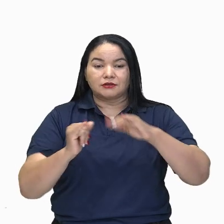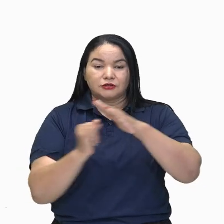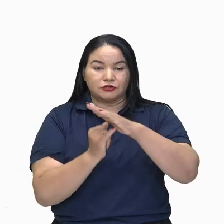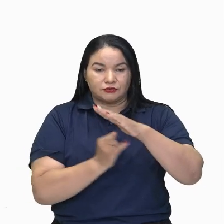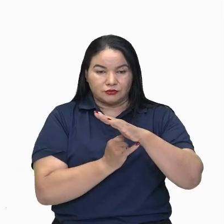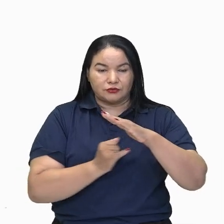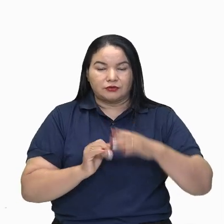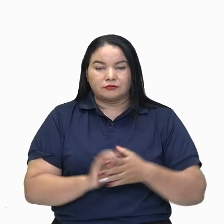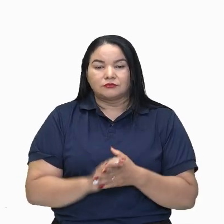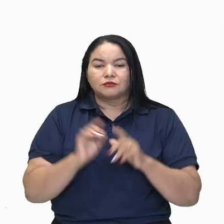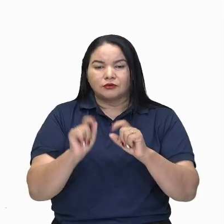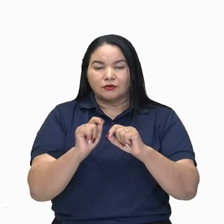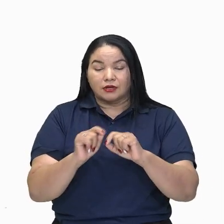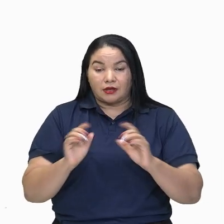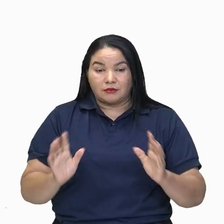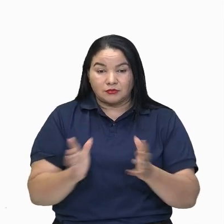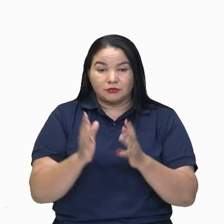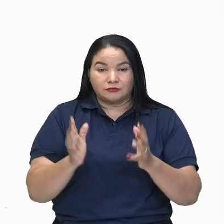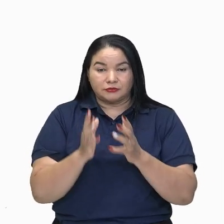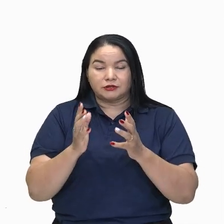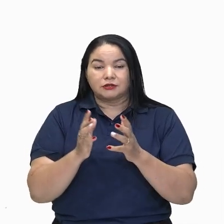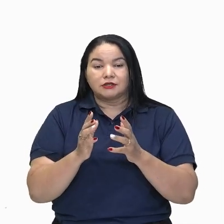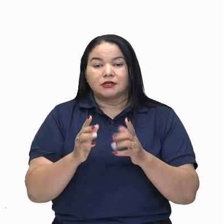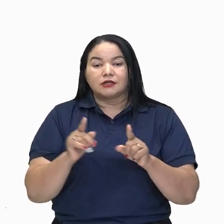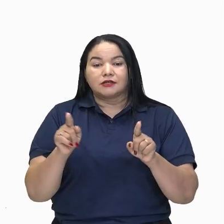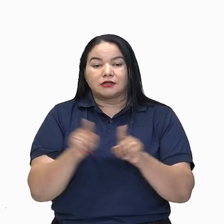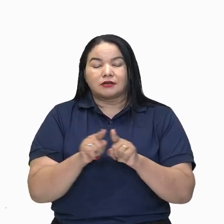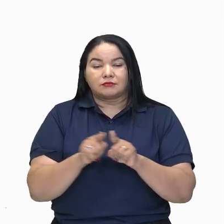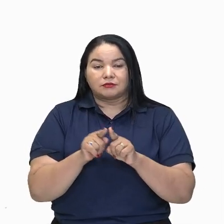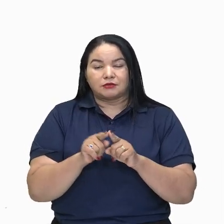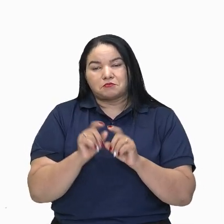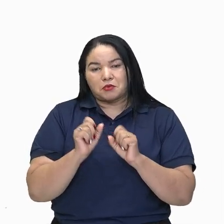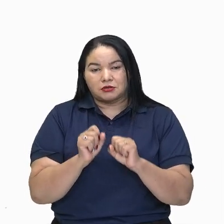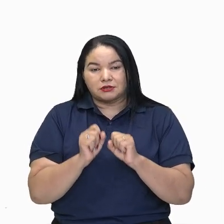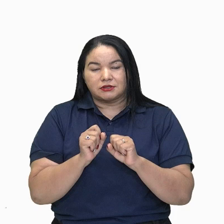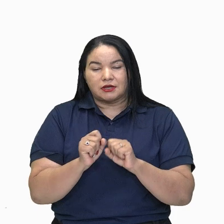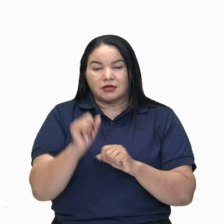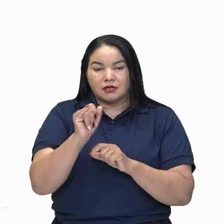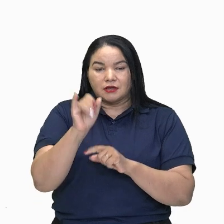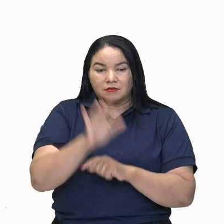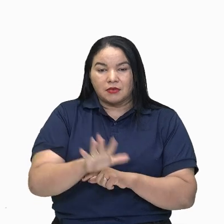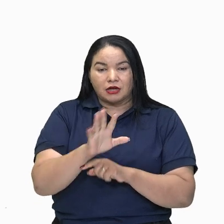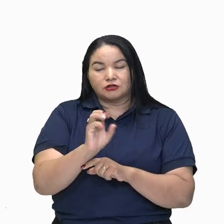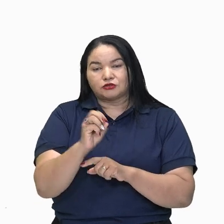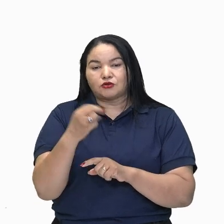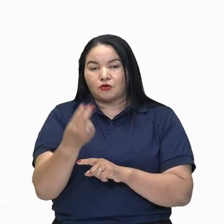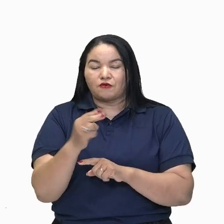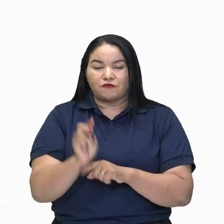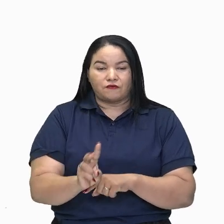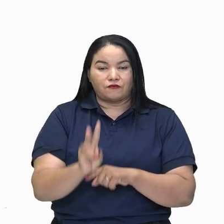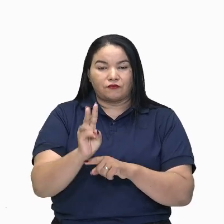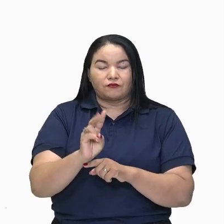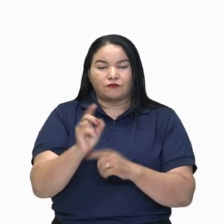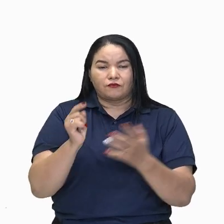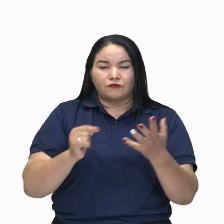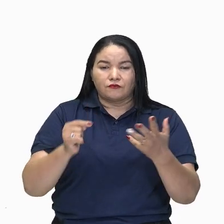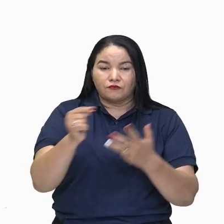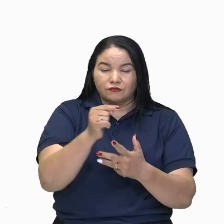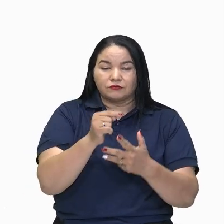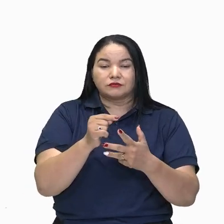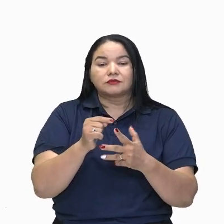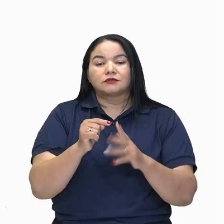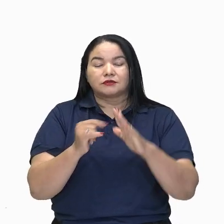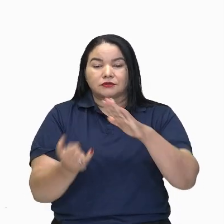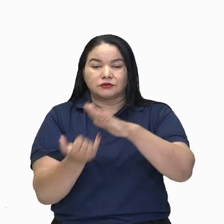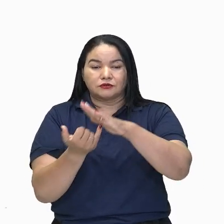para promover, né, a imagem e os valores de uma instituição ou organização.